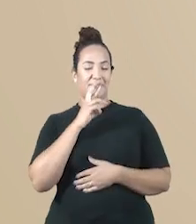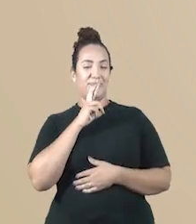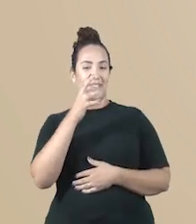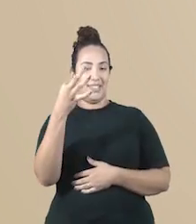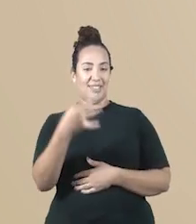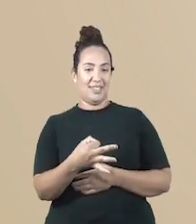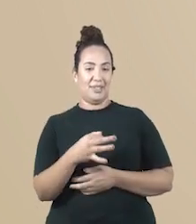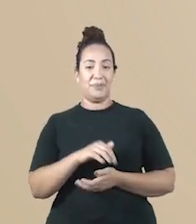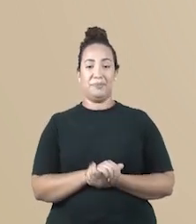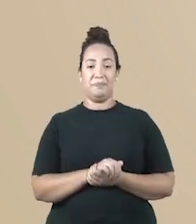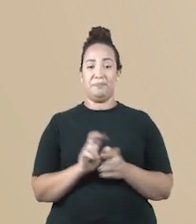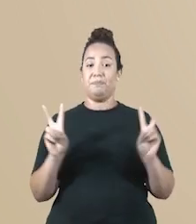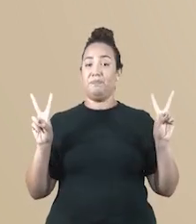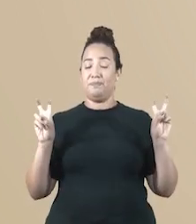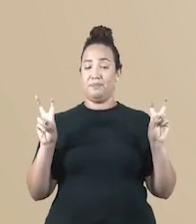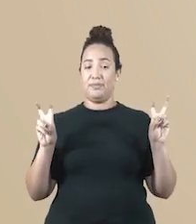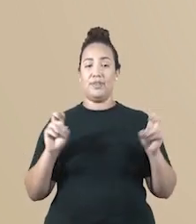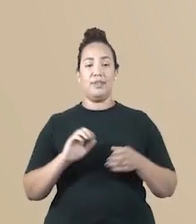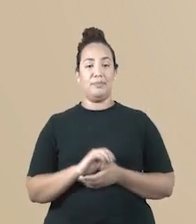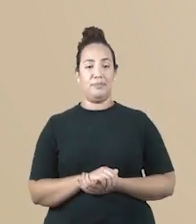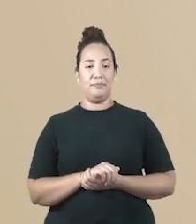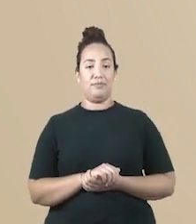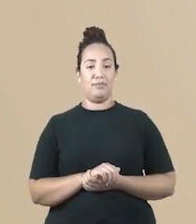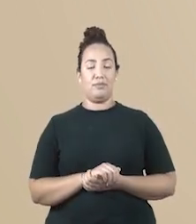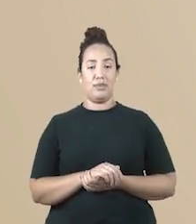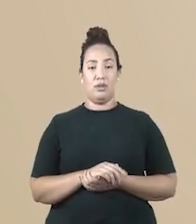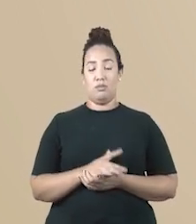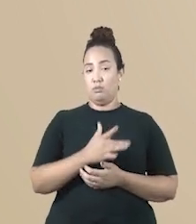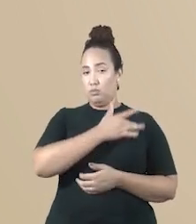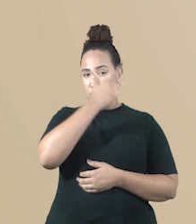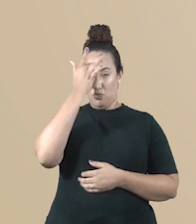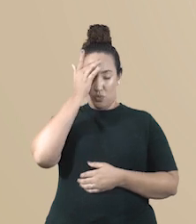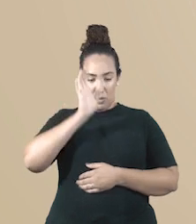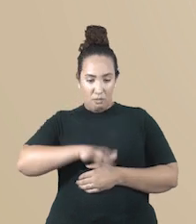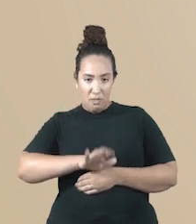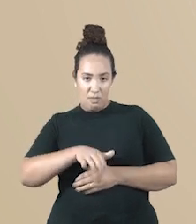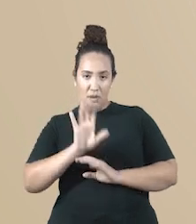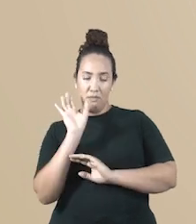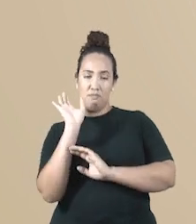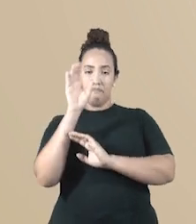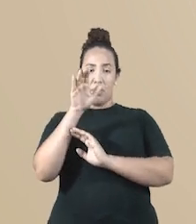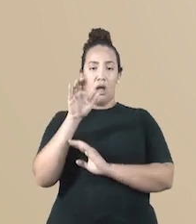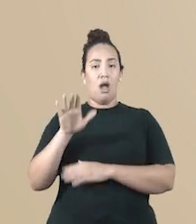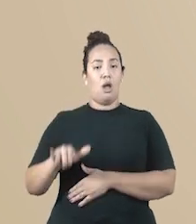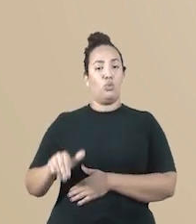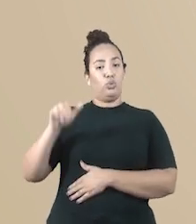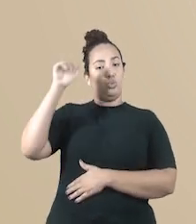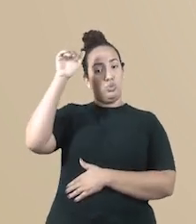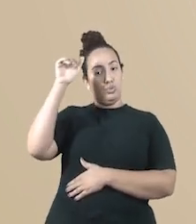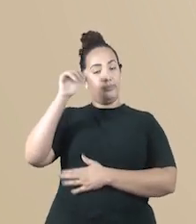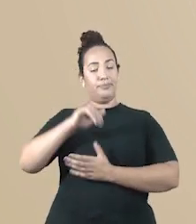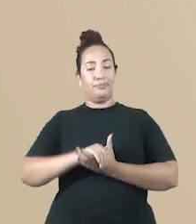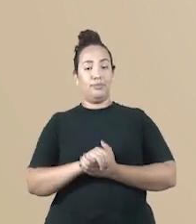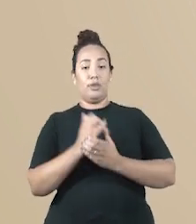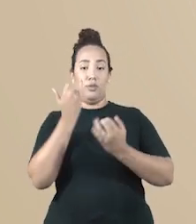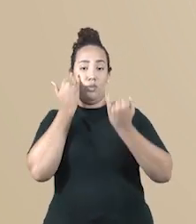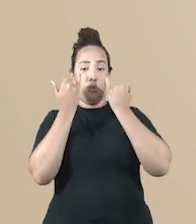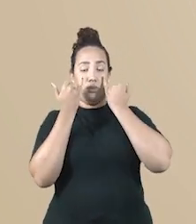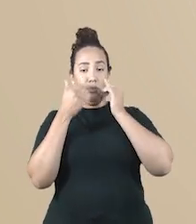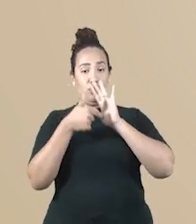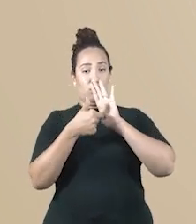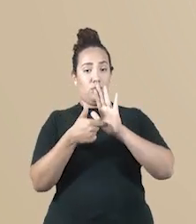Vamos corrigir? O título é Altura dos jogadores de basquete. Os dados que ela nos